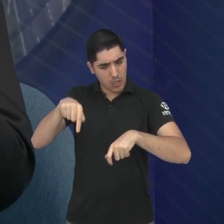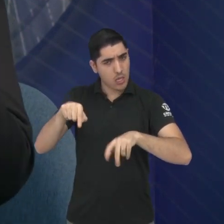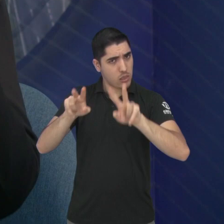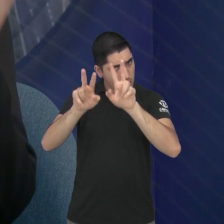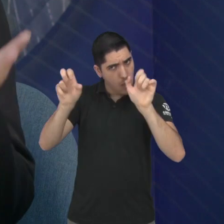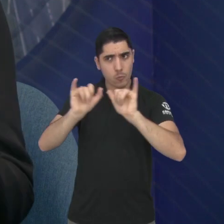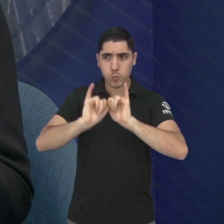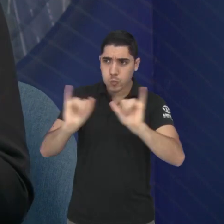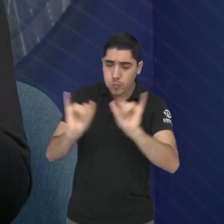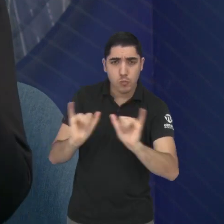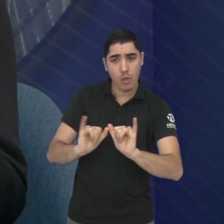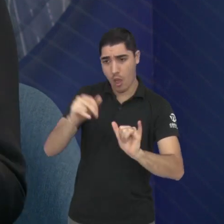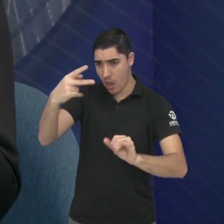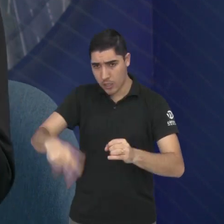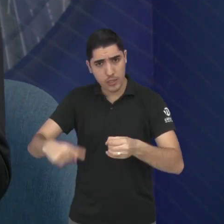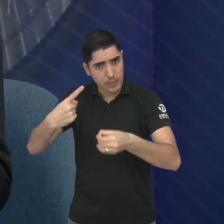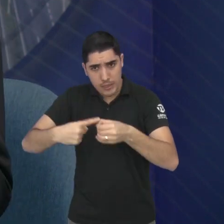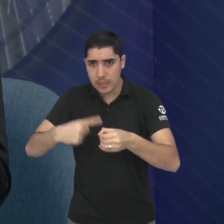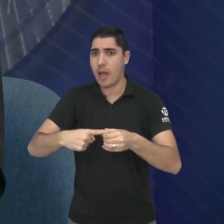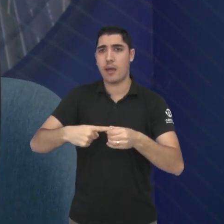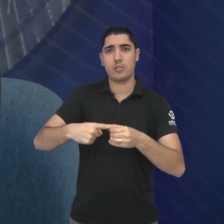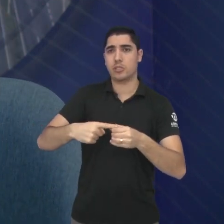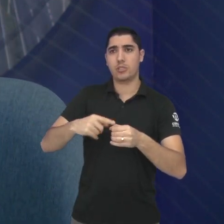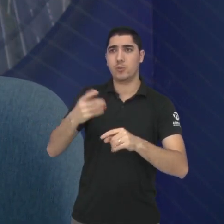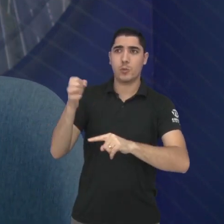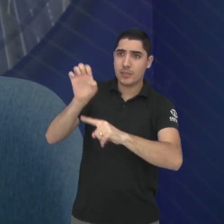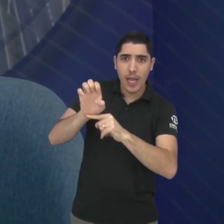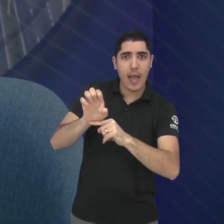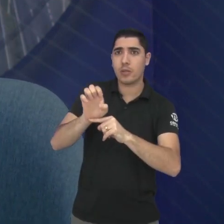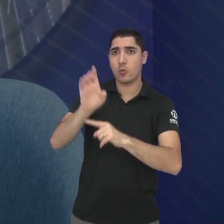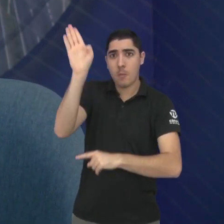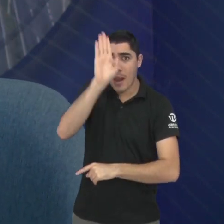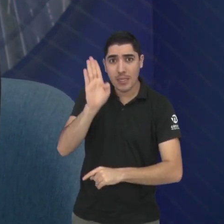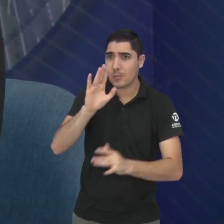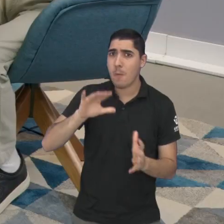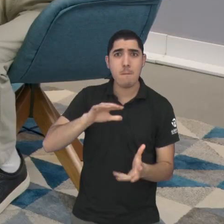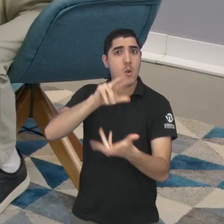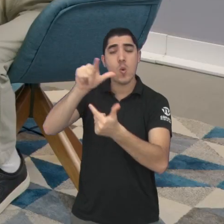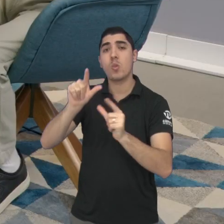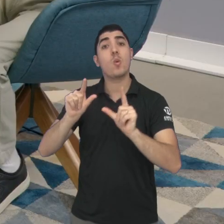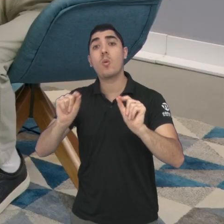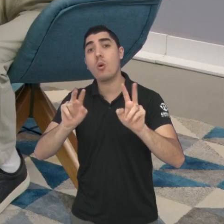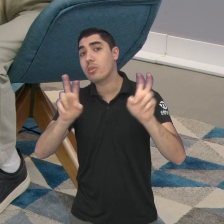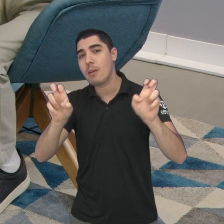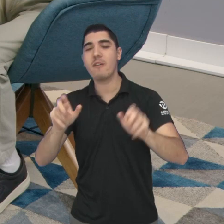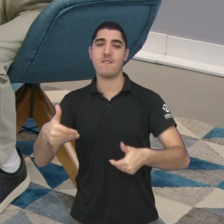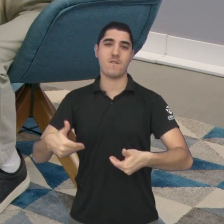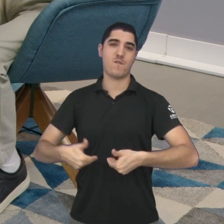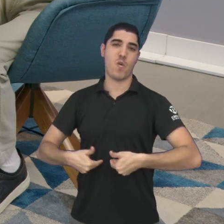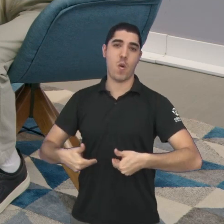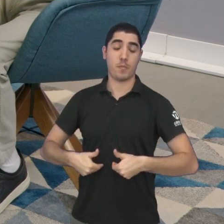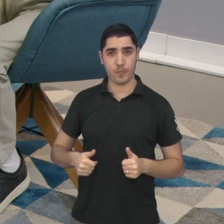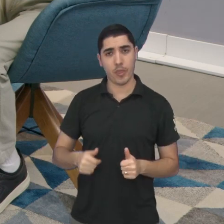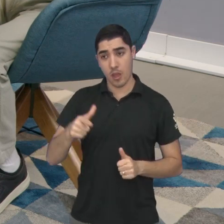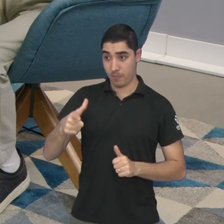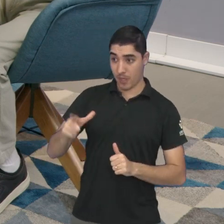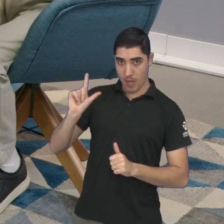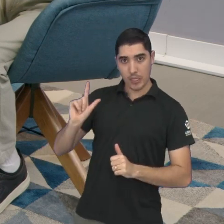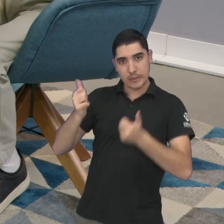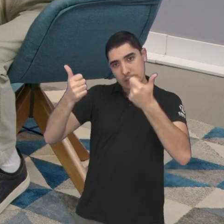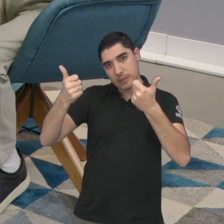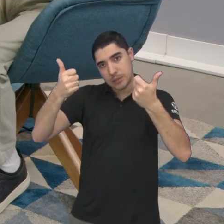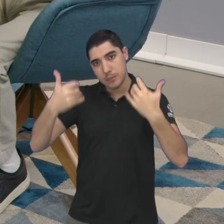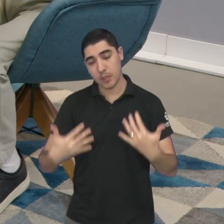a nível municipal, estadual, nacional e mundial, que é a fome. A gente falou no fim do primeiro bloco, né,